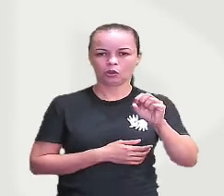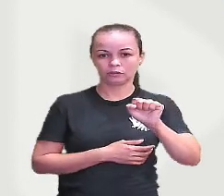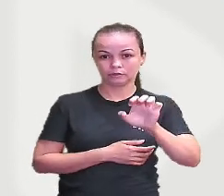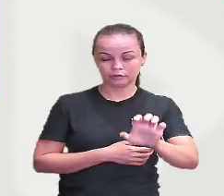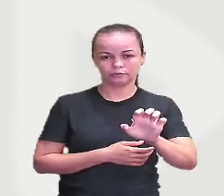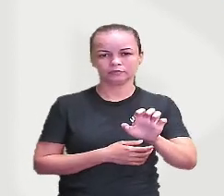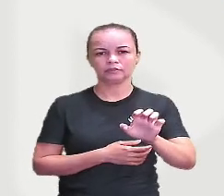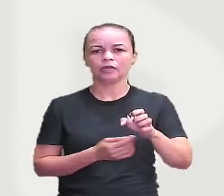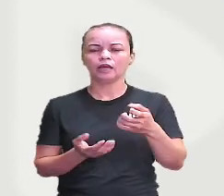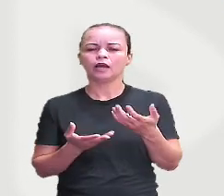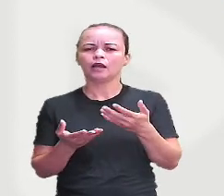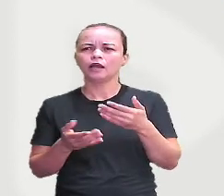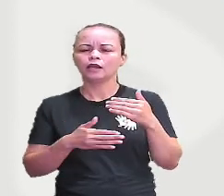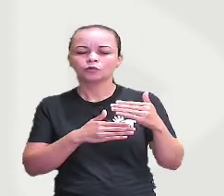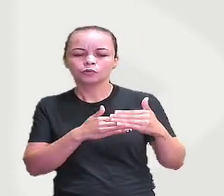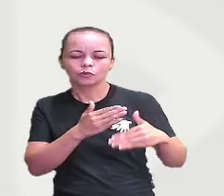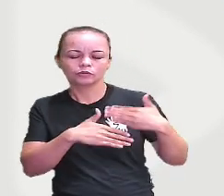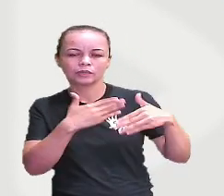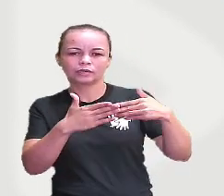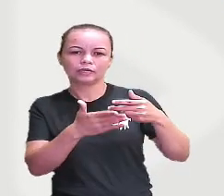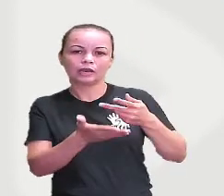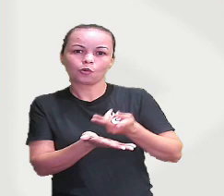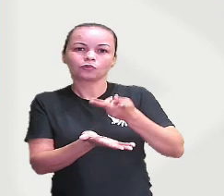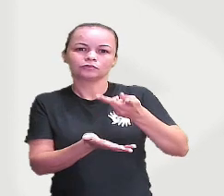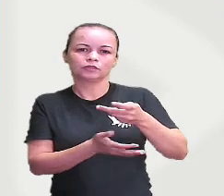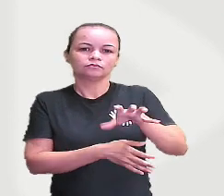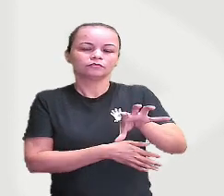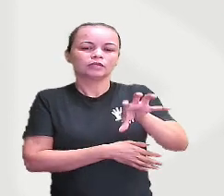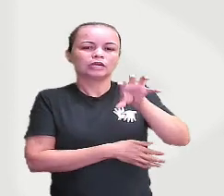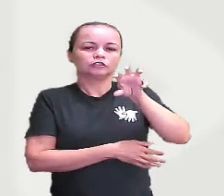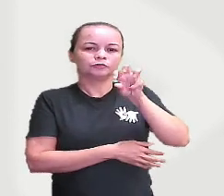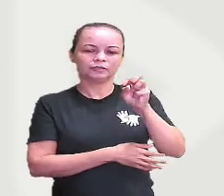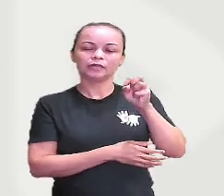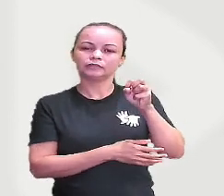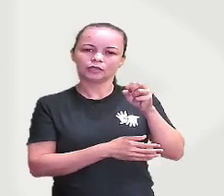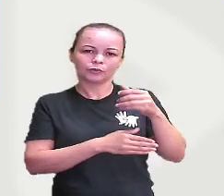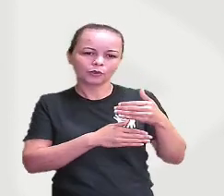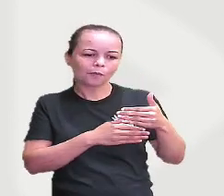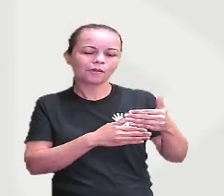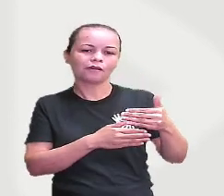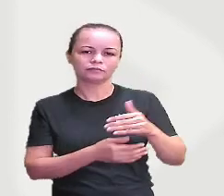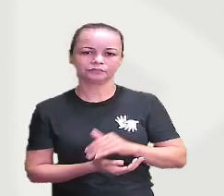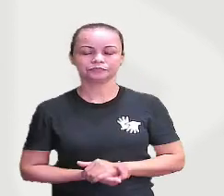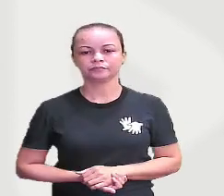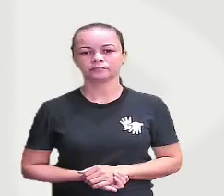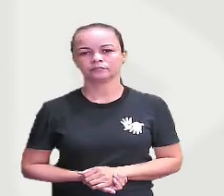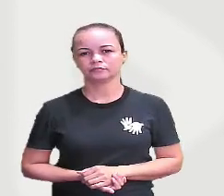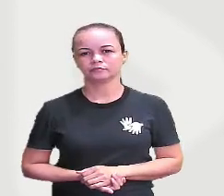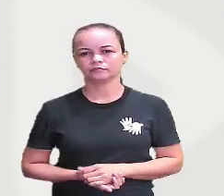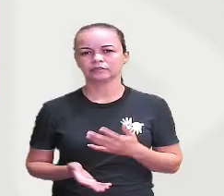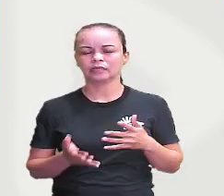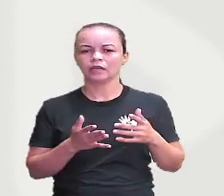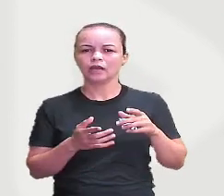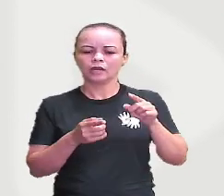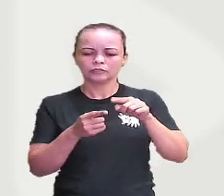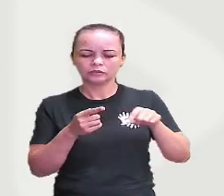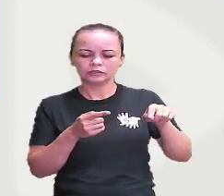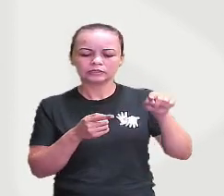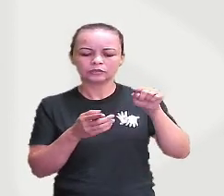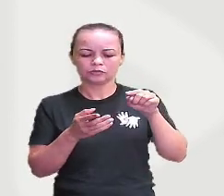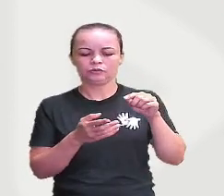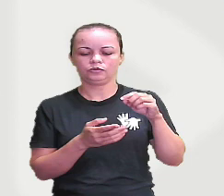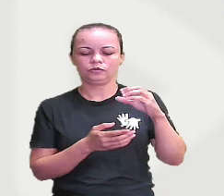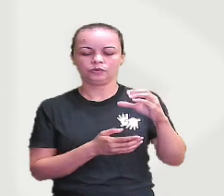o combustível para que o quê? Para que ocorra a respiração possa ser iniciada, tá? Aí lá no ciclo de Krebs, que é uma